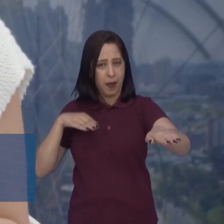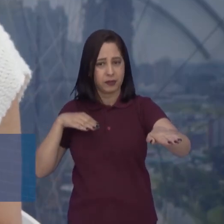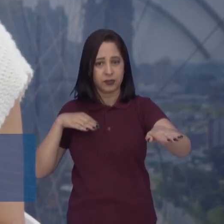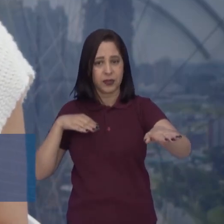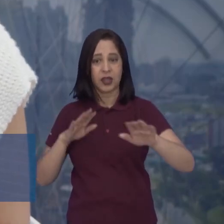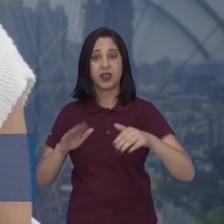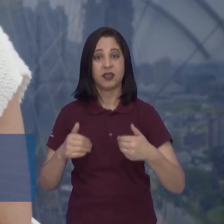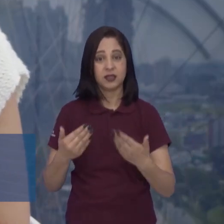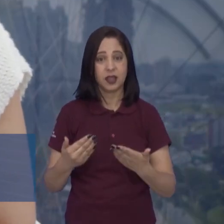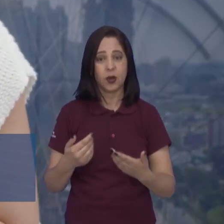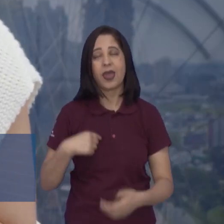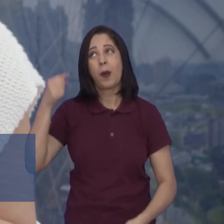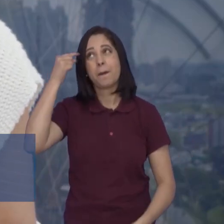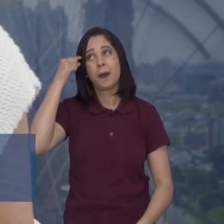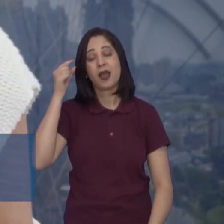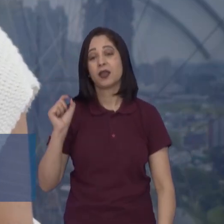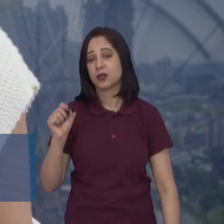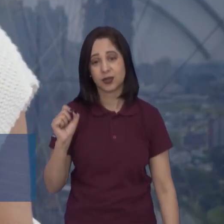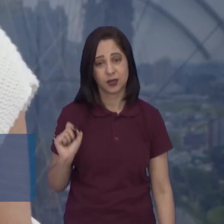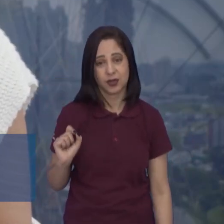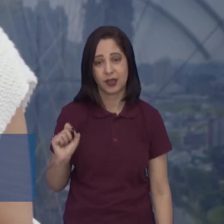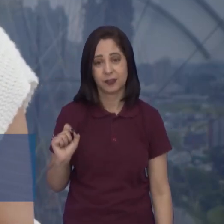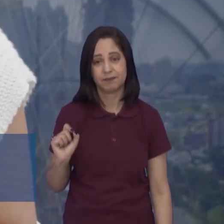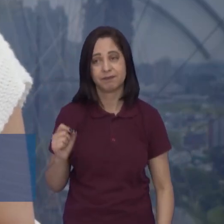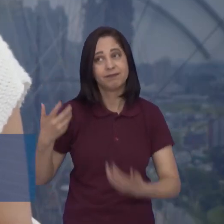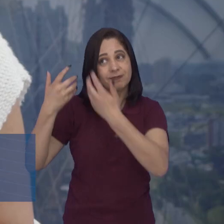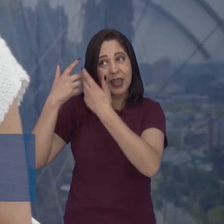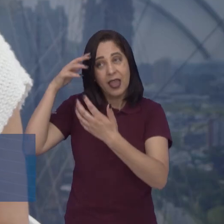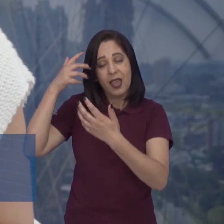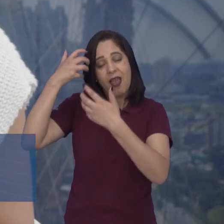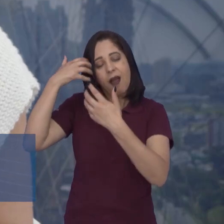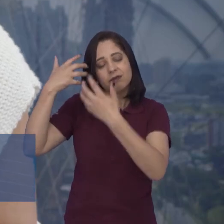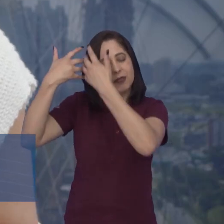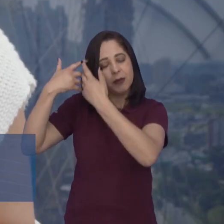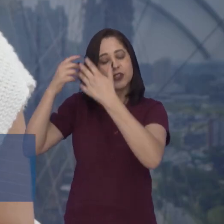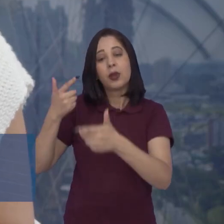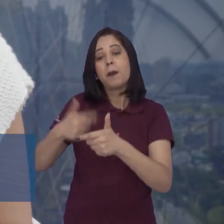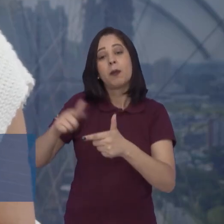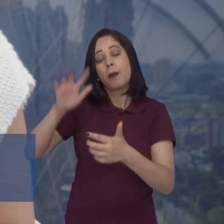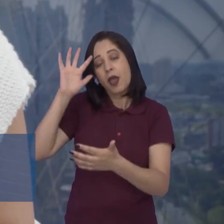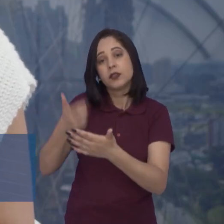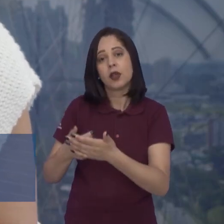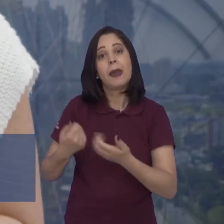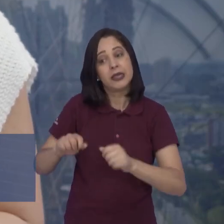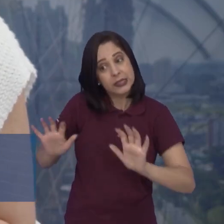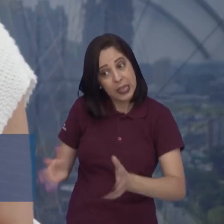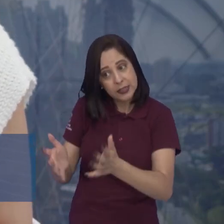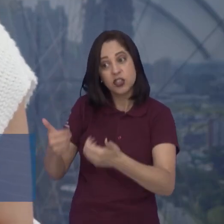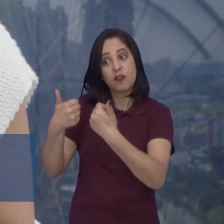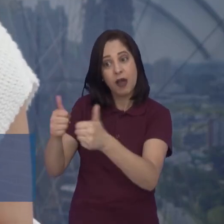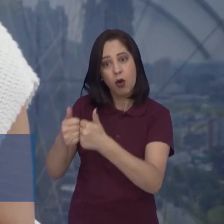qual que é a solução que eu posso dar diante a esse problema? É o transporte público, é o incentivo ao uso do transporte público, não